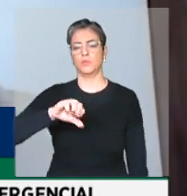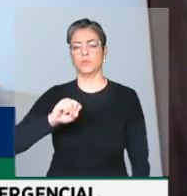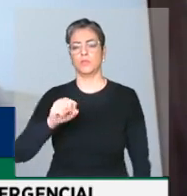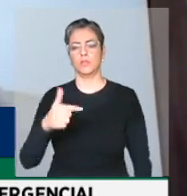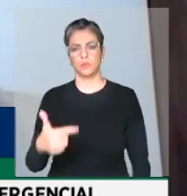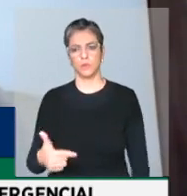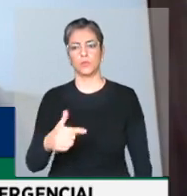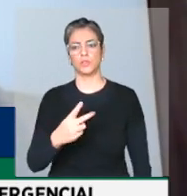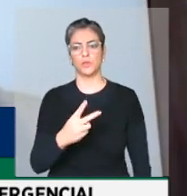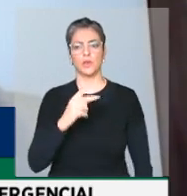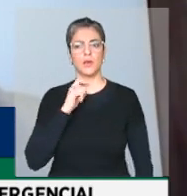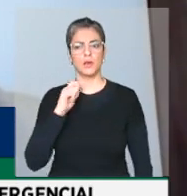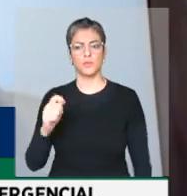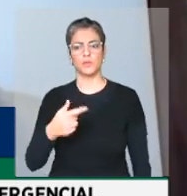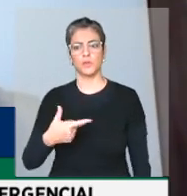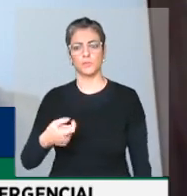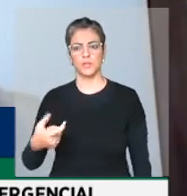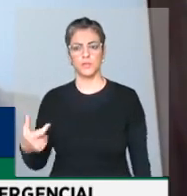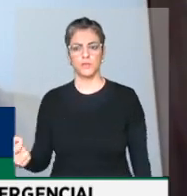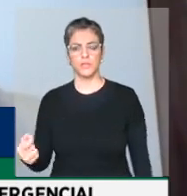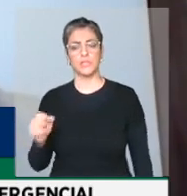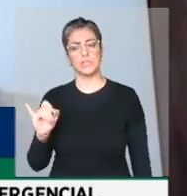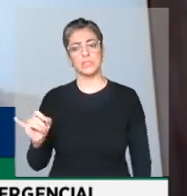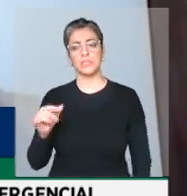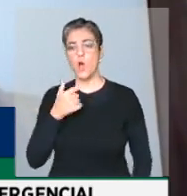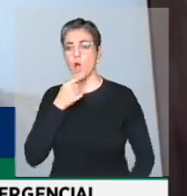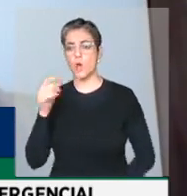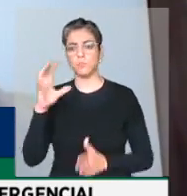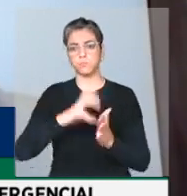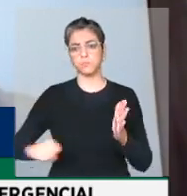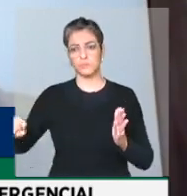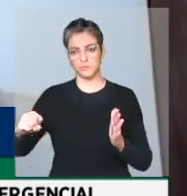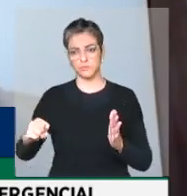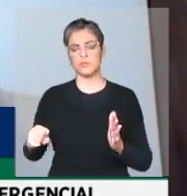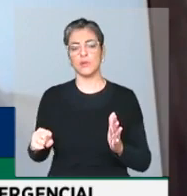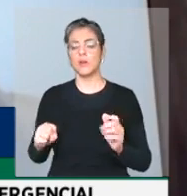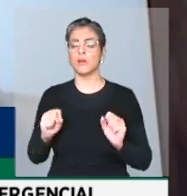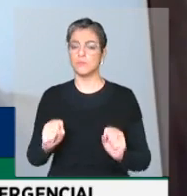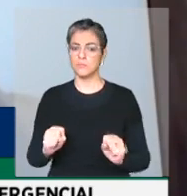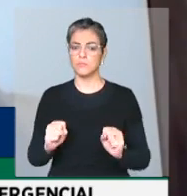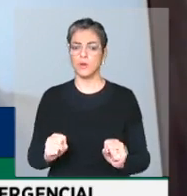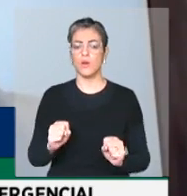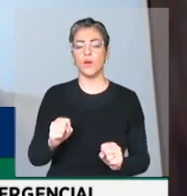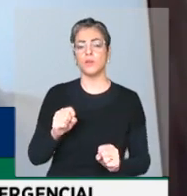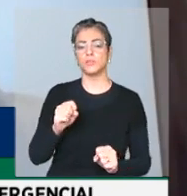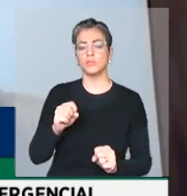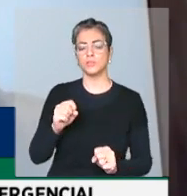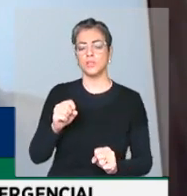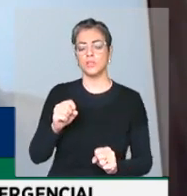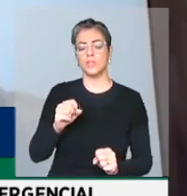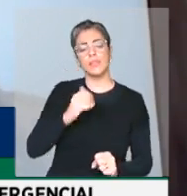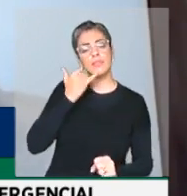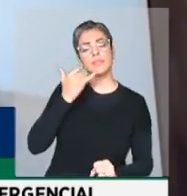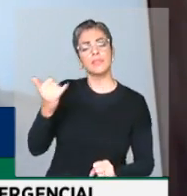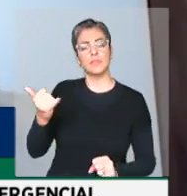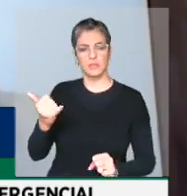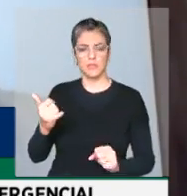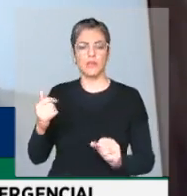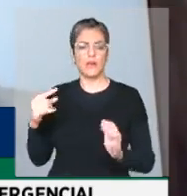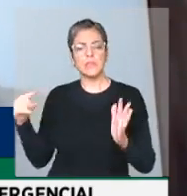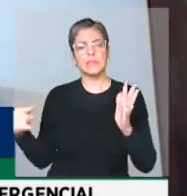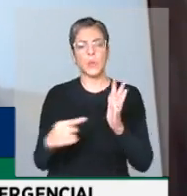13.982, de 2 de abril de 2020, subtraído, retido ou recebido indevidamente pelo